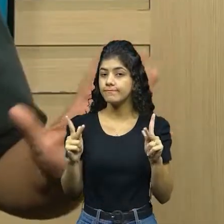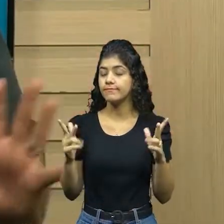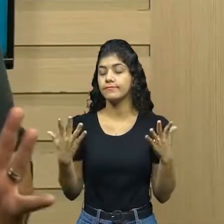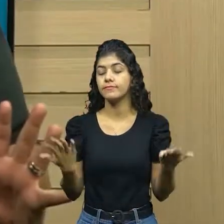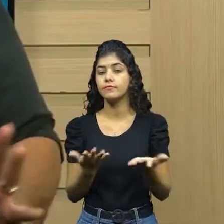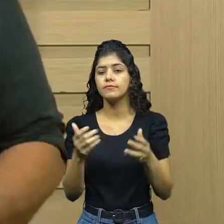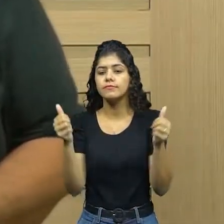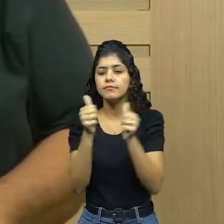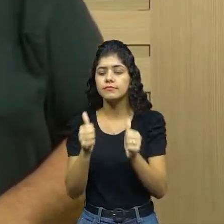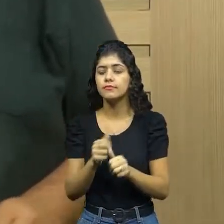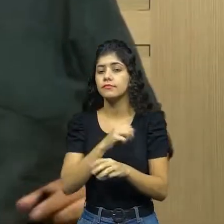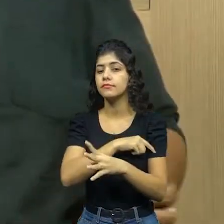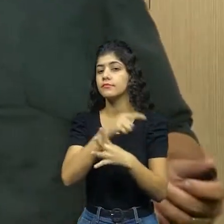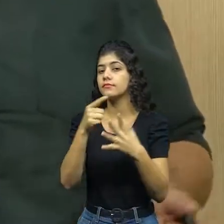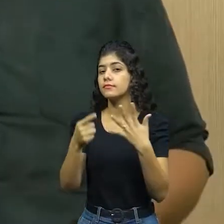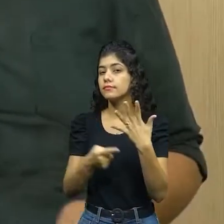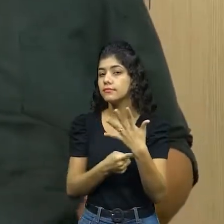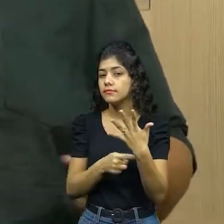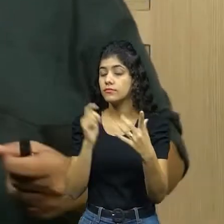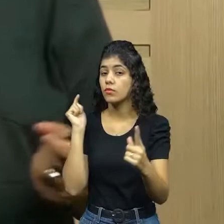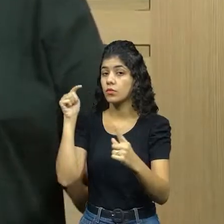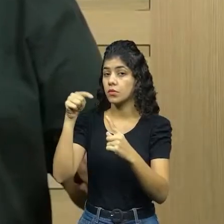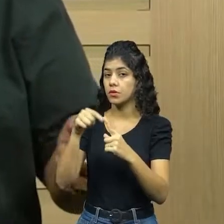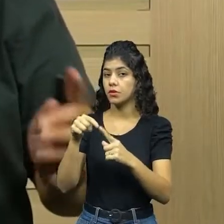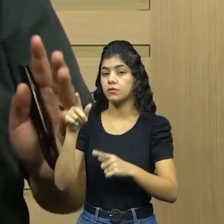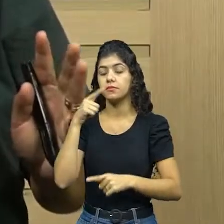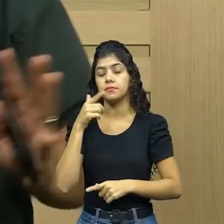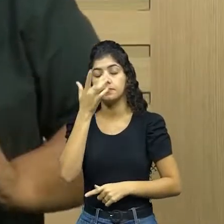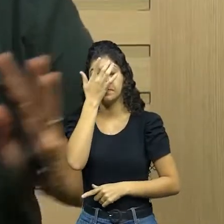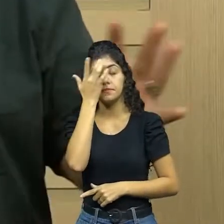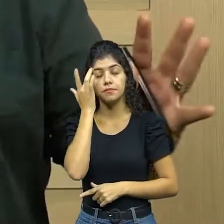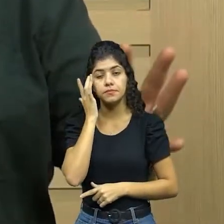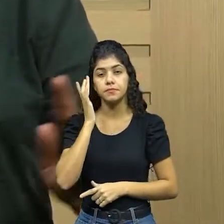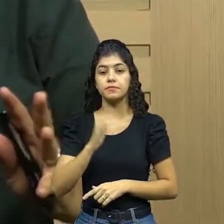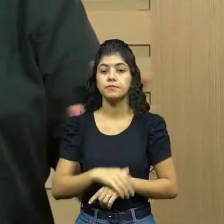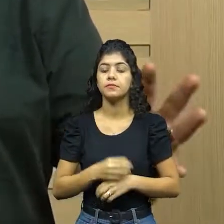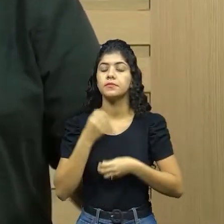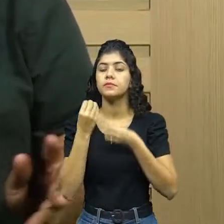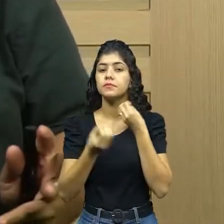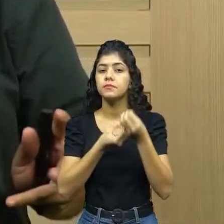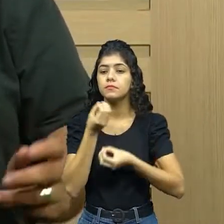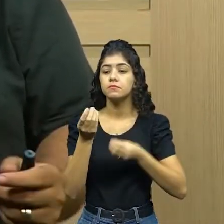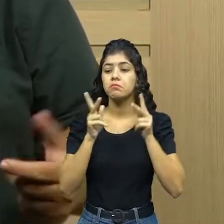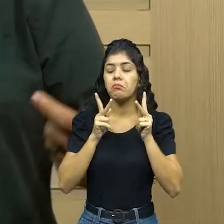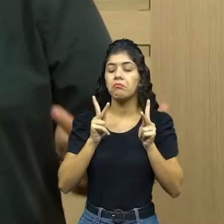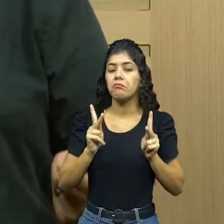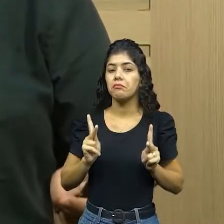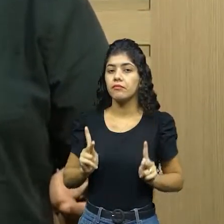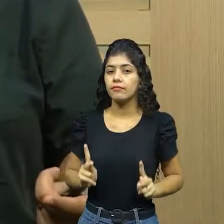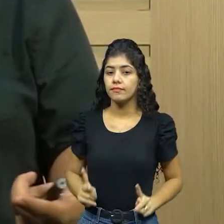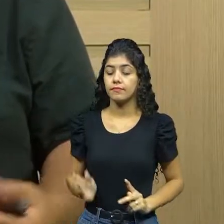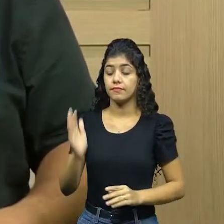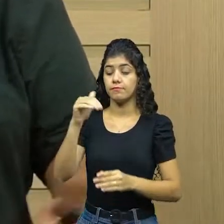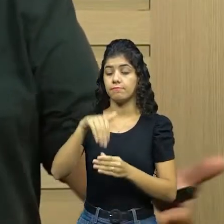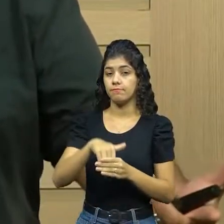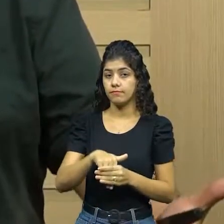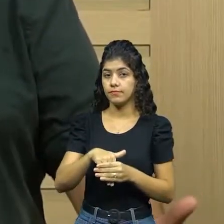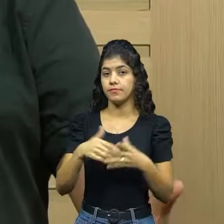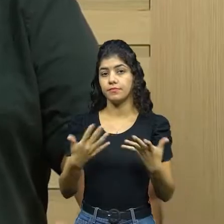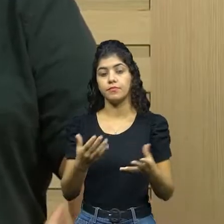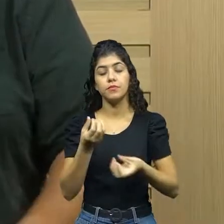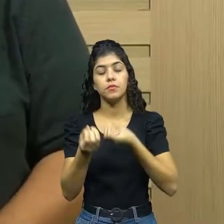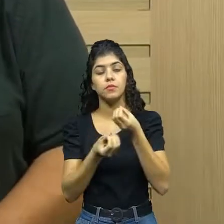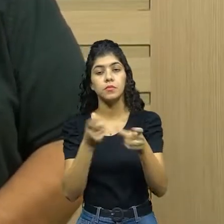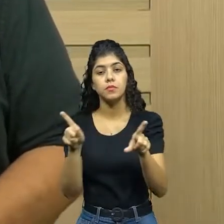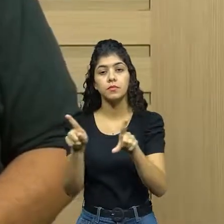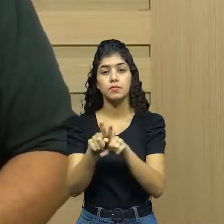analisar 5 objetivos do marketing com relação ao cliente e o mercado. Como é que é o comportamento dele dentro do mercado e o que é o